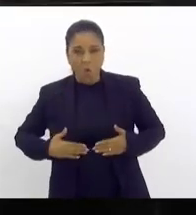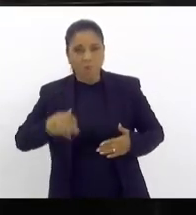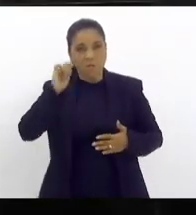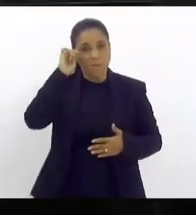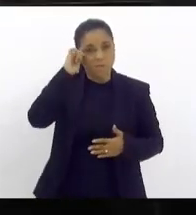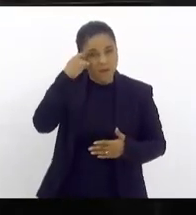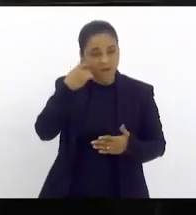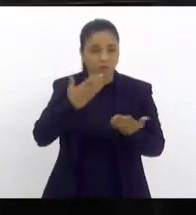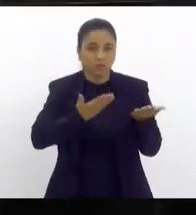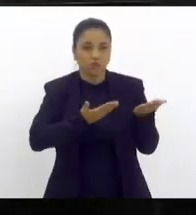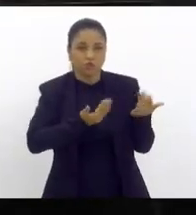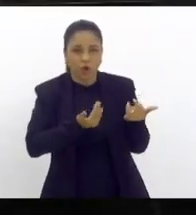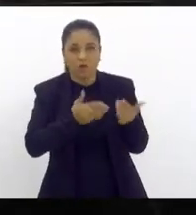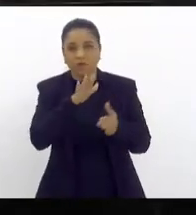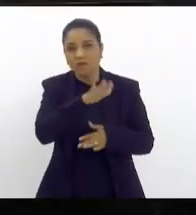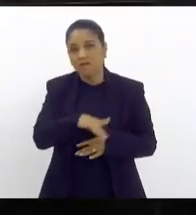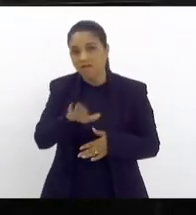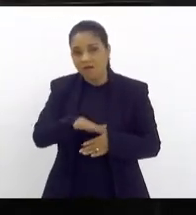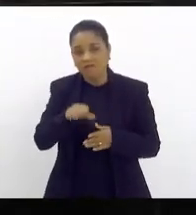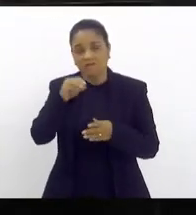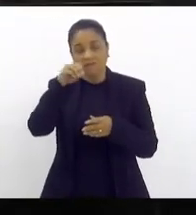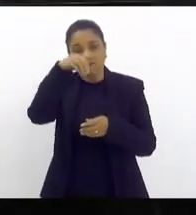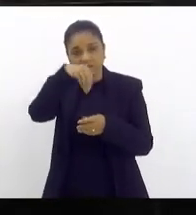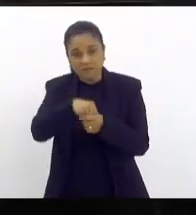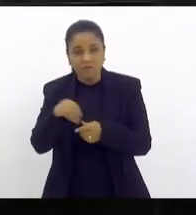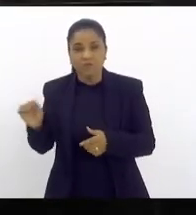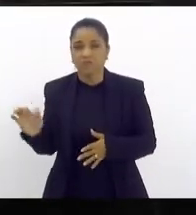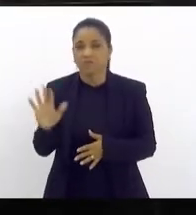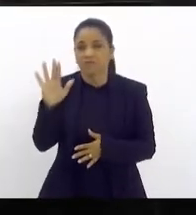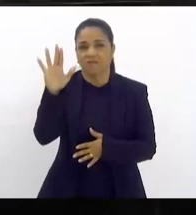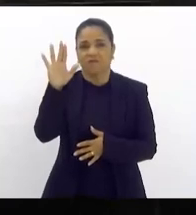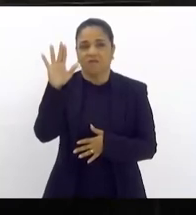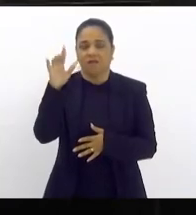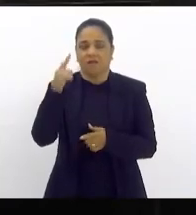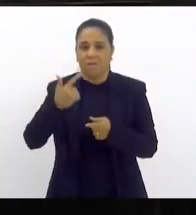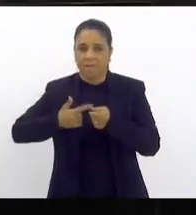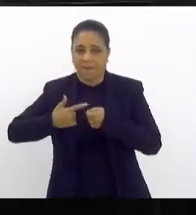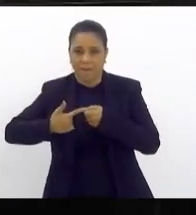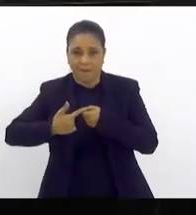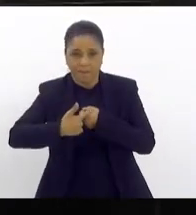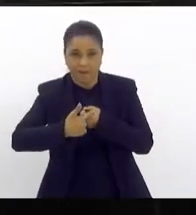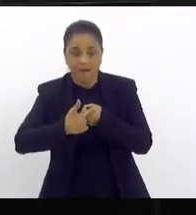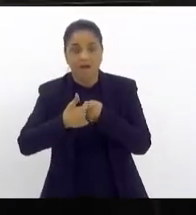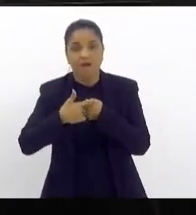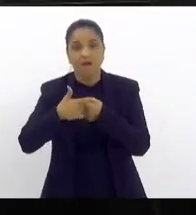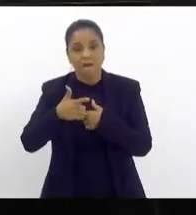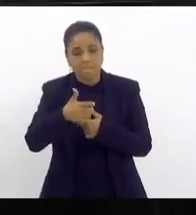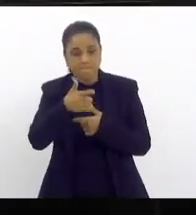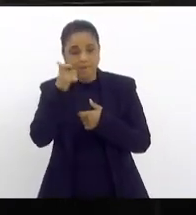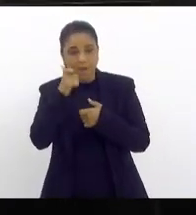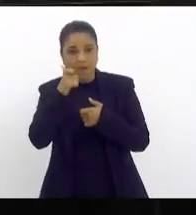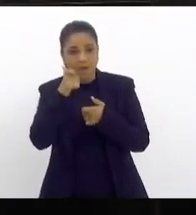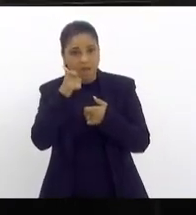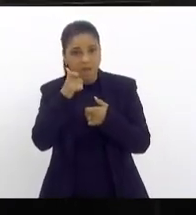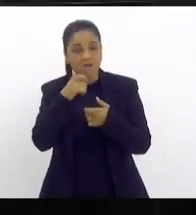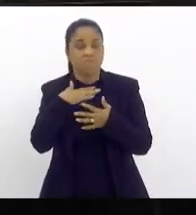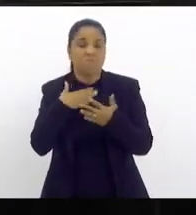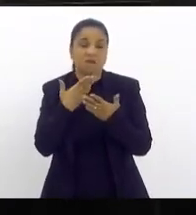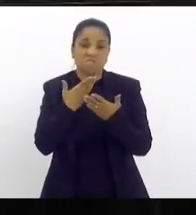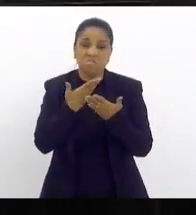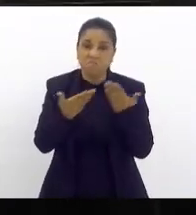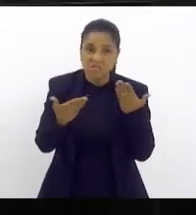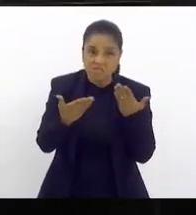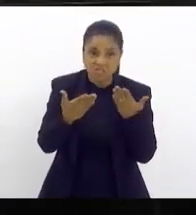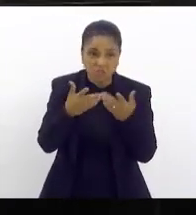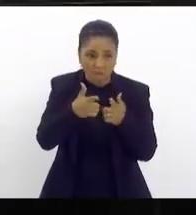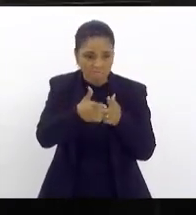de uma criança dentro da favela e da Periferia Então essa bala que se supõe perdida ela tem